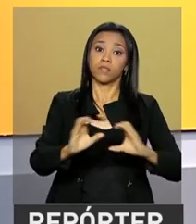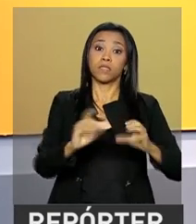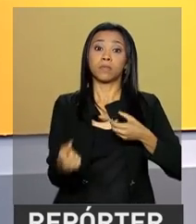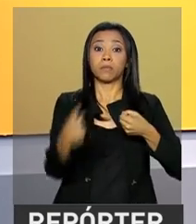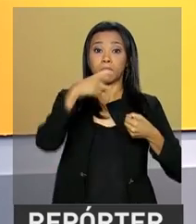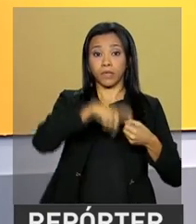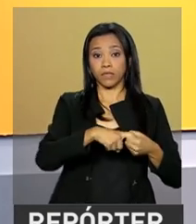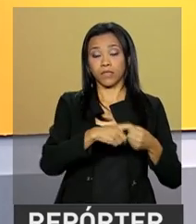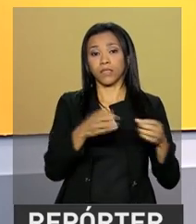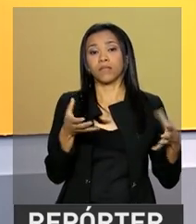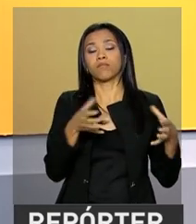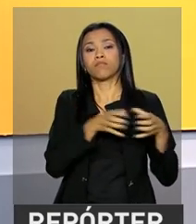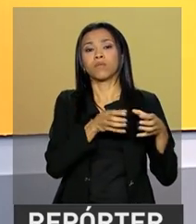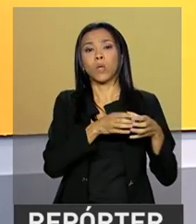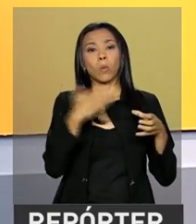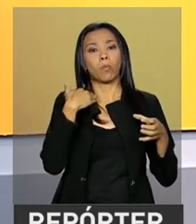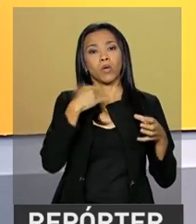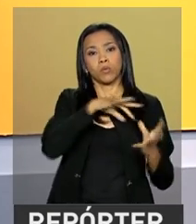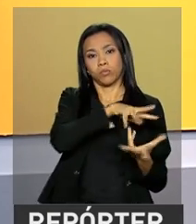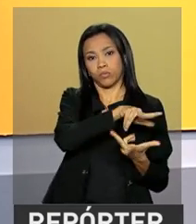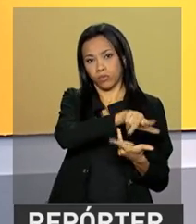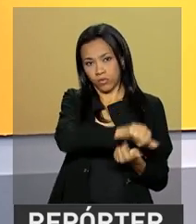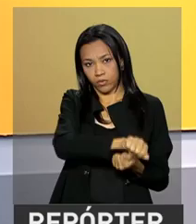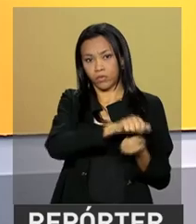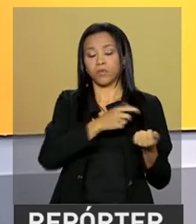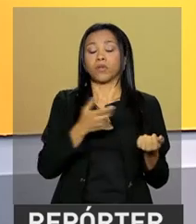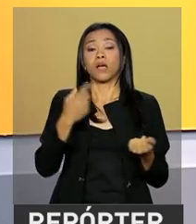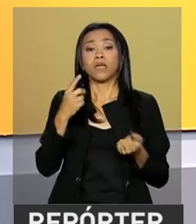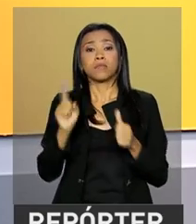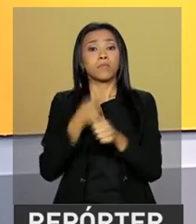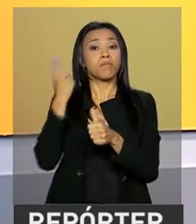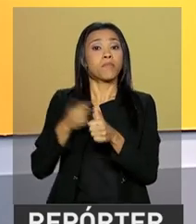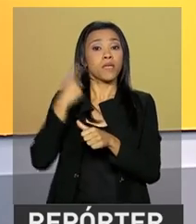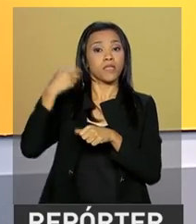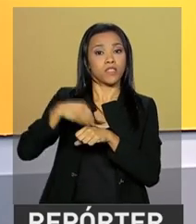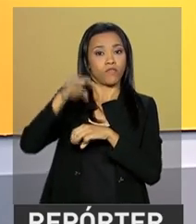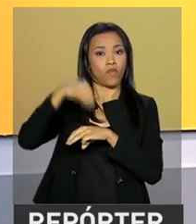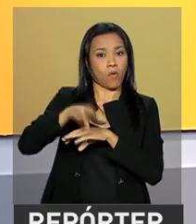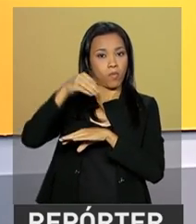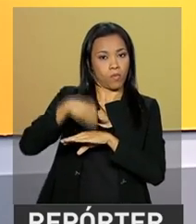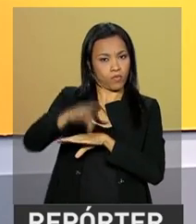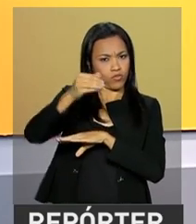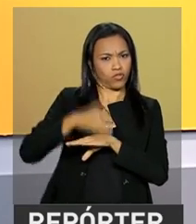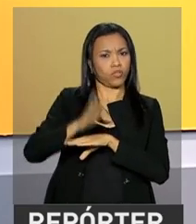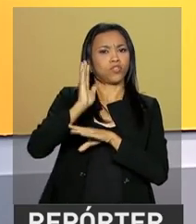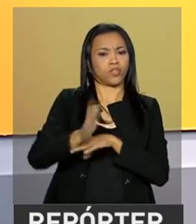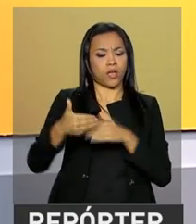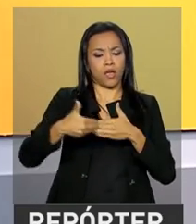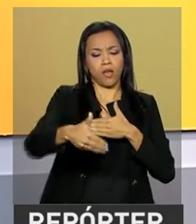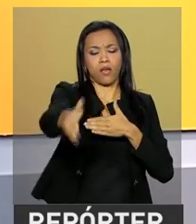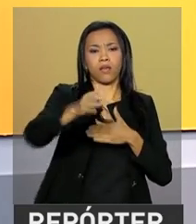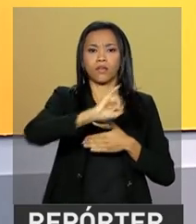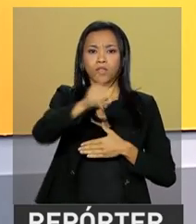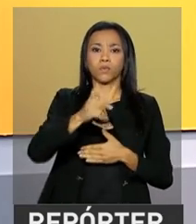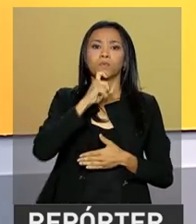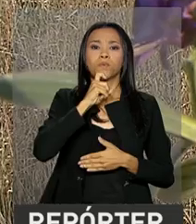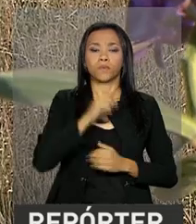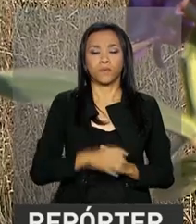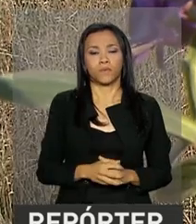parceria com o Banco Mundial os primeiros dados começam a ser de divulgados em